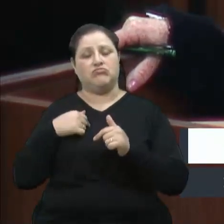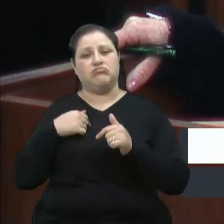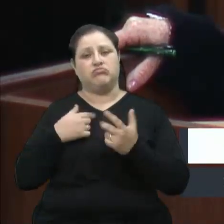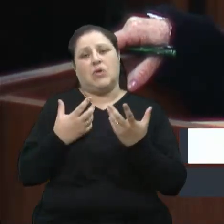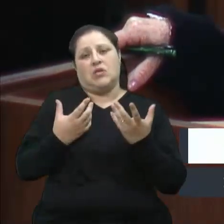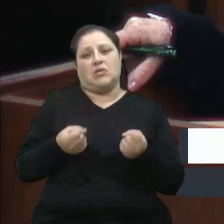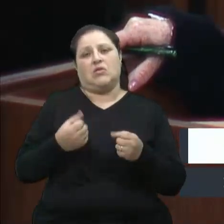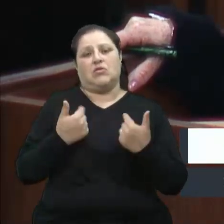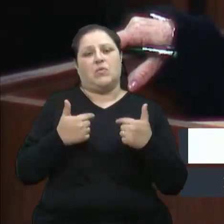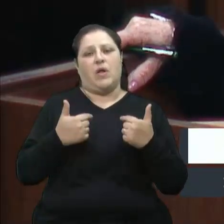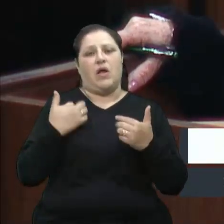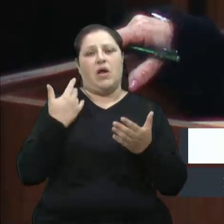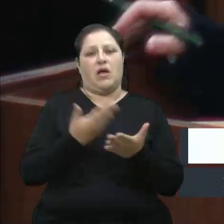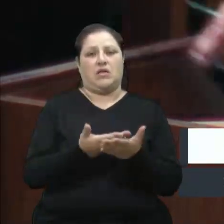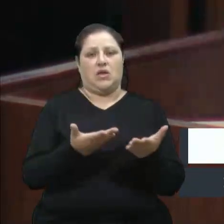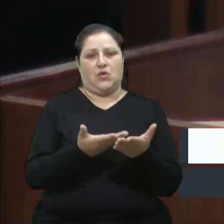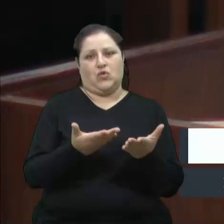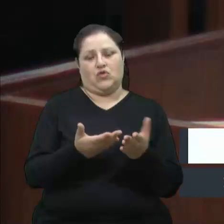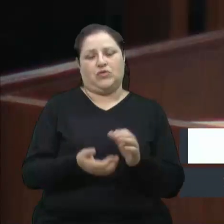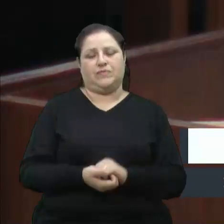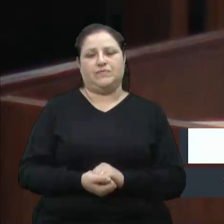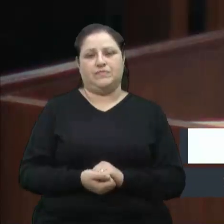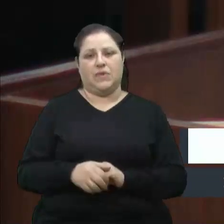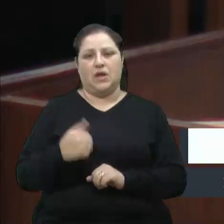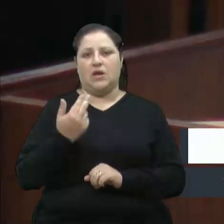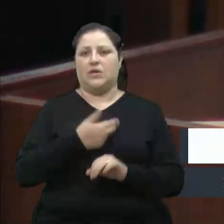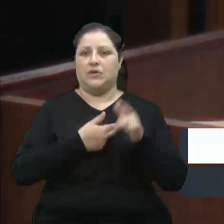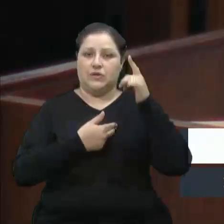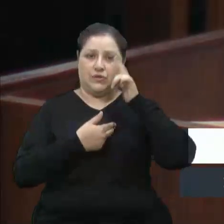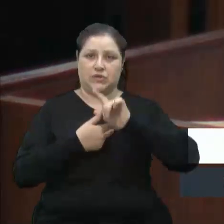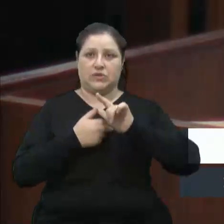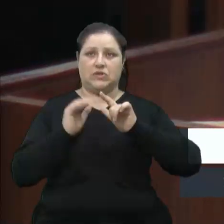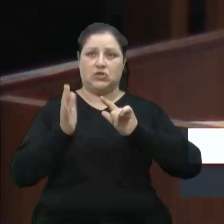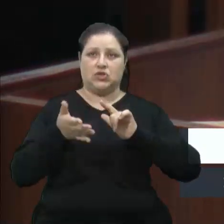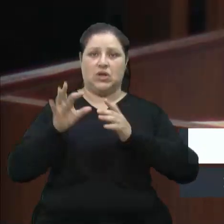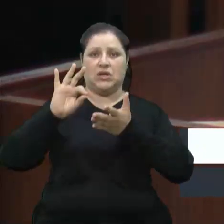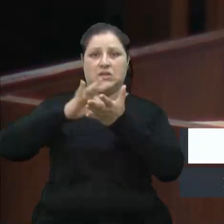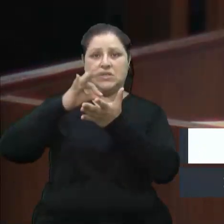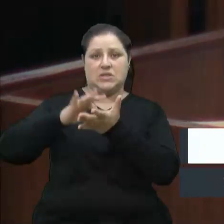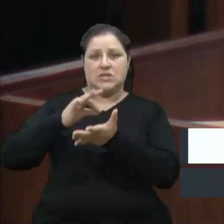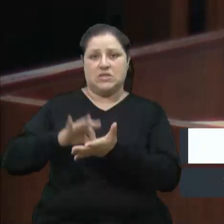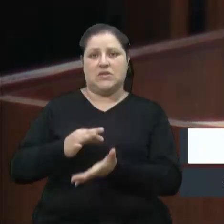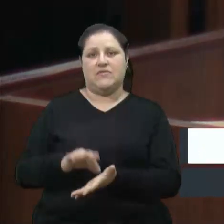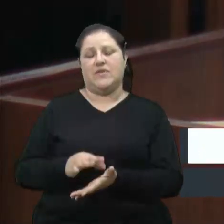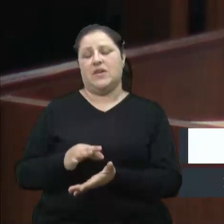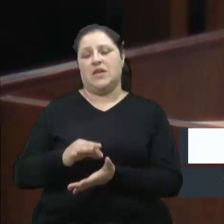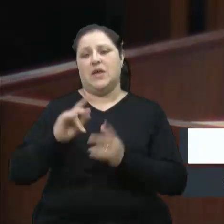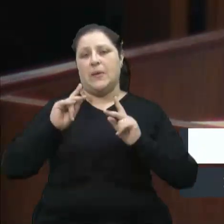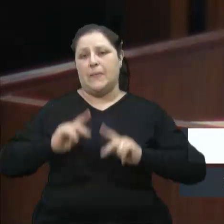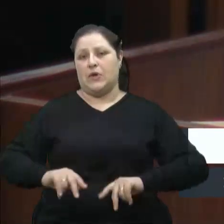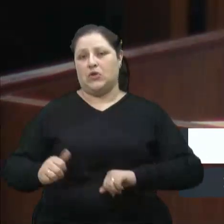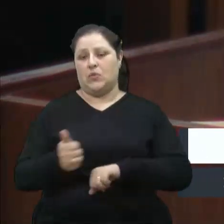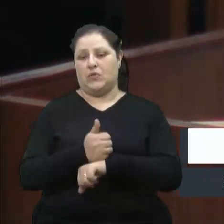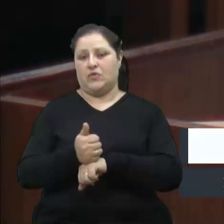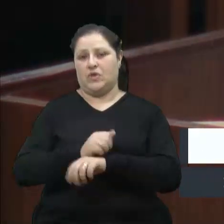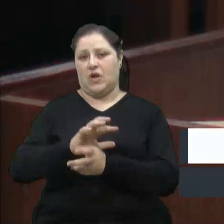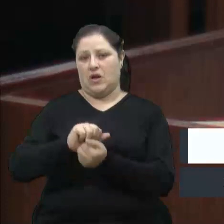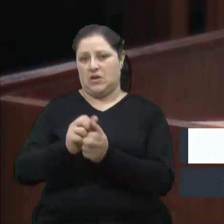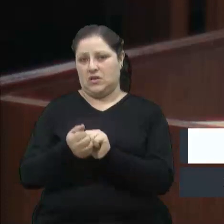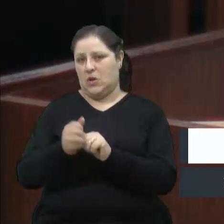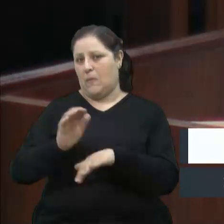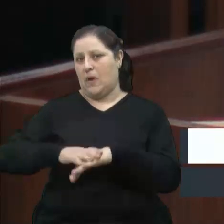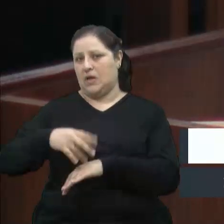até hoje, tá? Então, a gente conseguiu já inscrever assim, mais de 200 artesãos. Só que